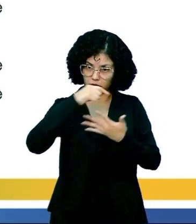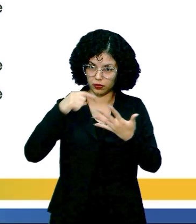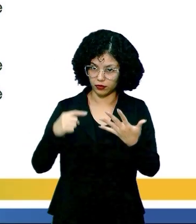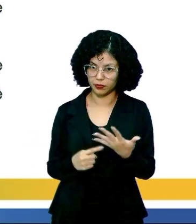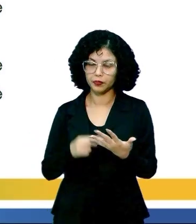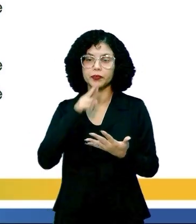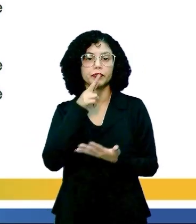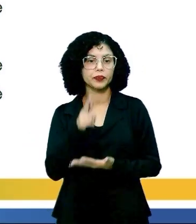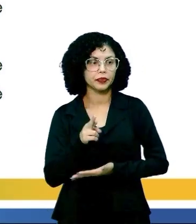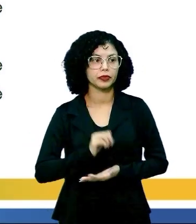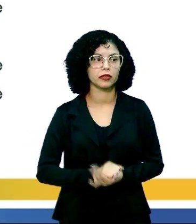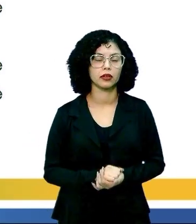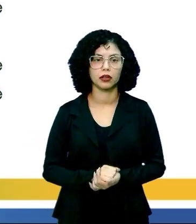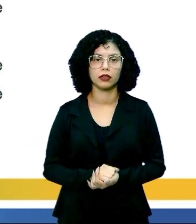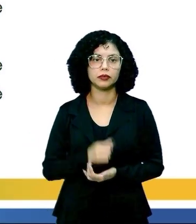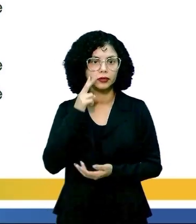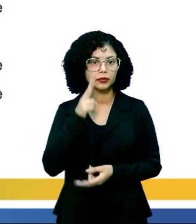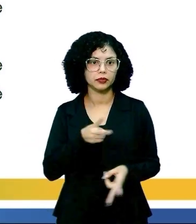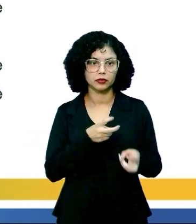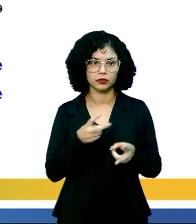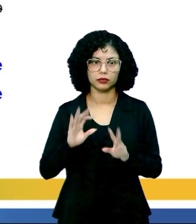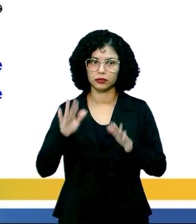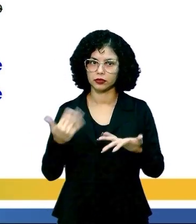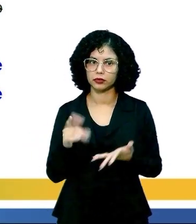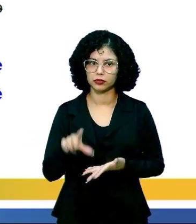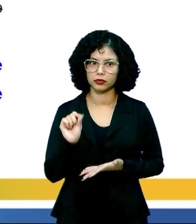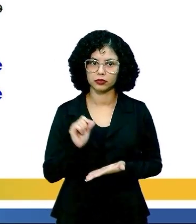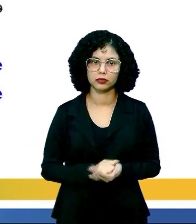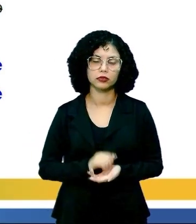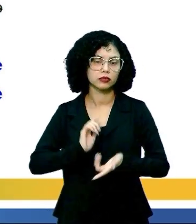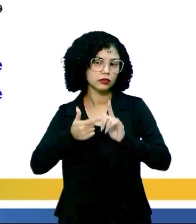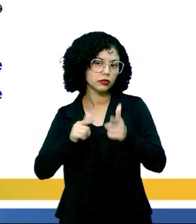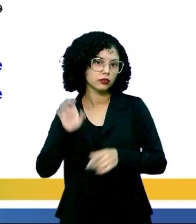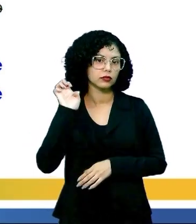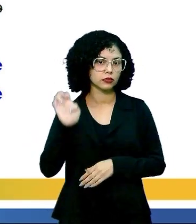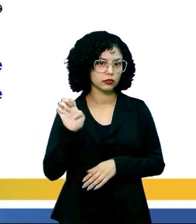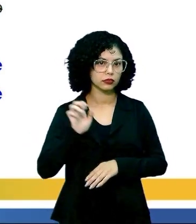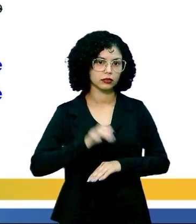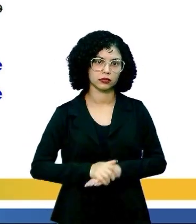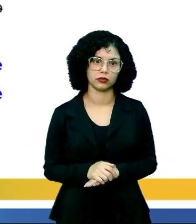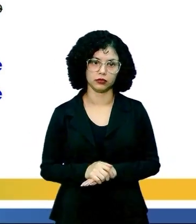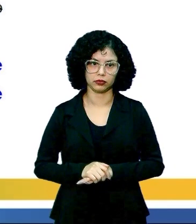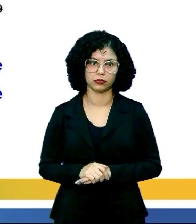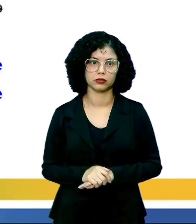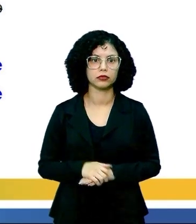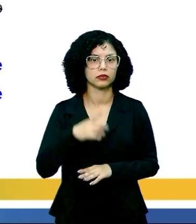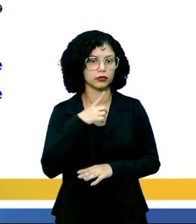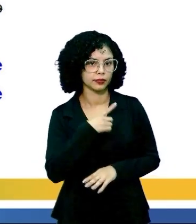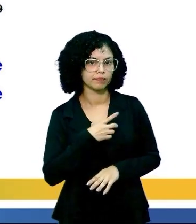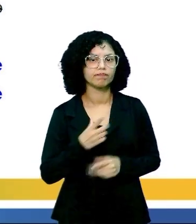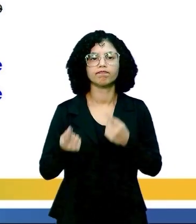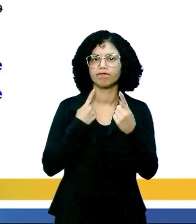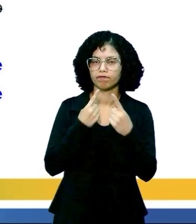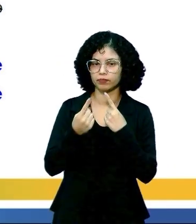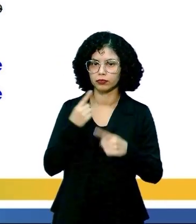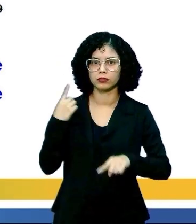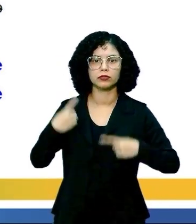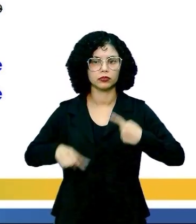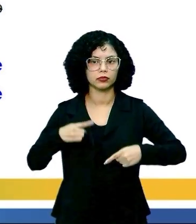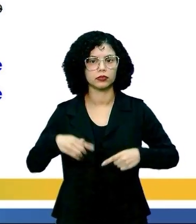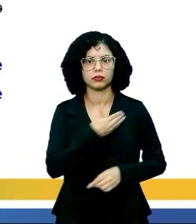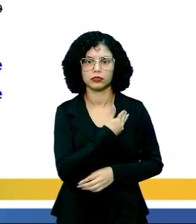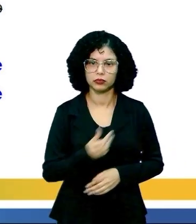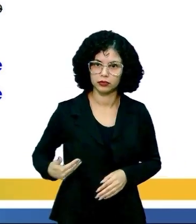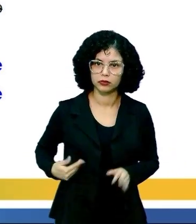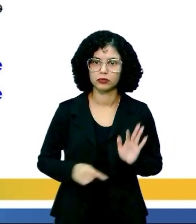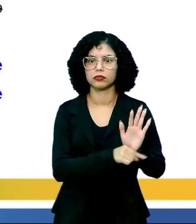possibilidades de resposta, vamos observar qual a correta. Está na letra E. tem permeado as discussões